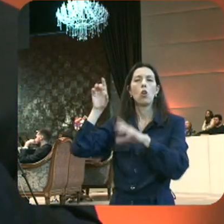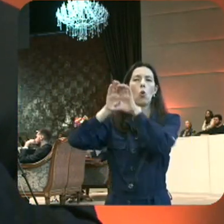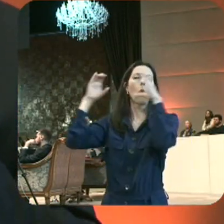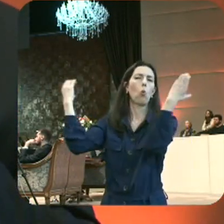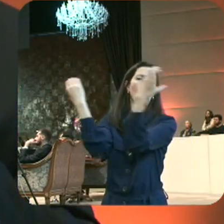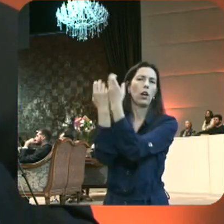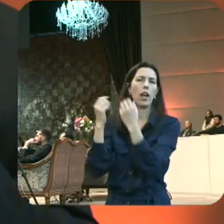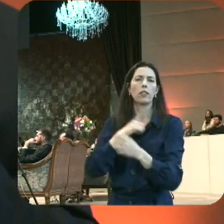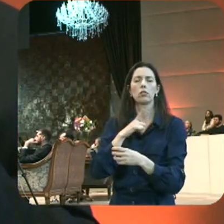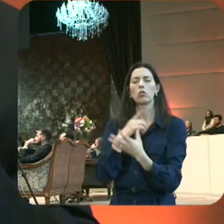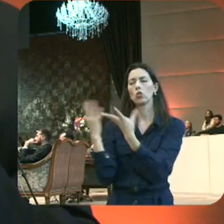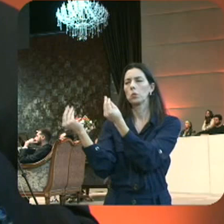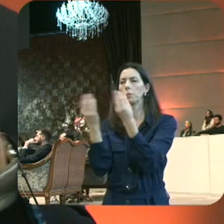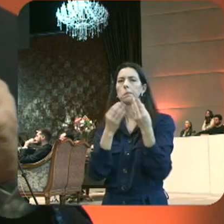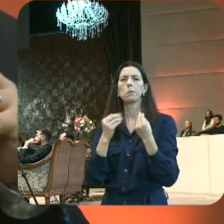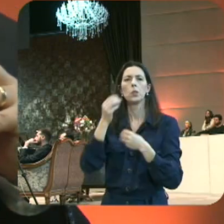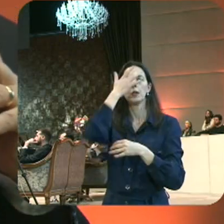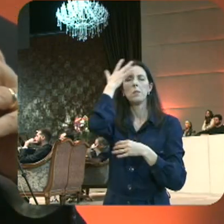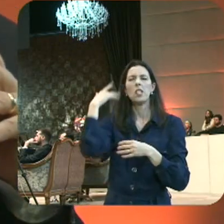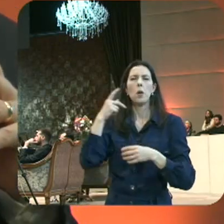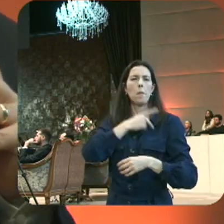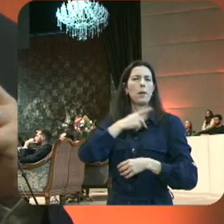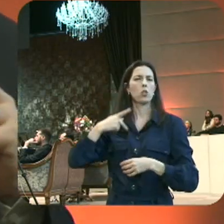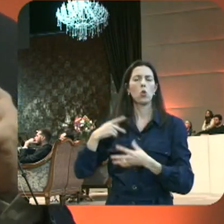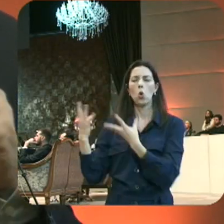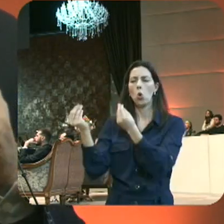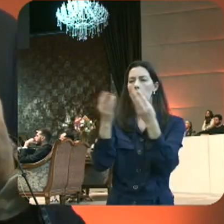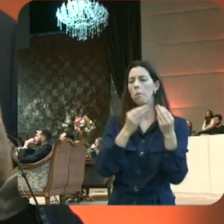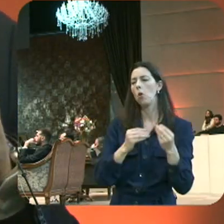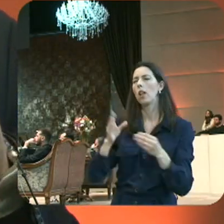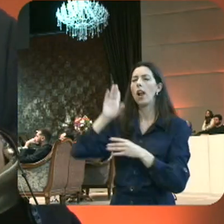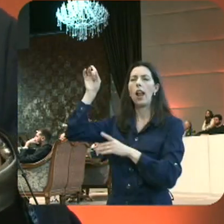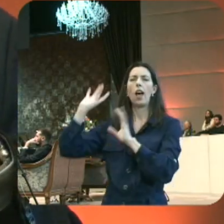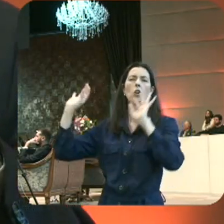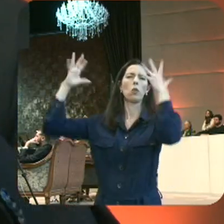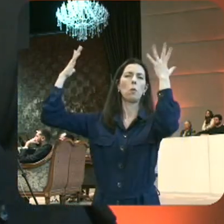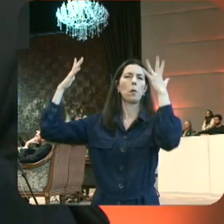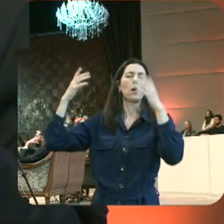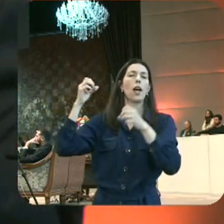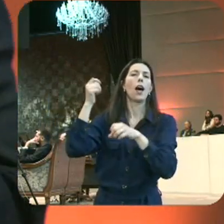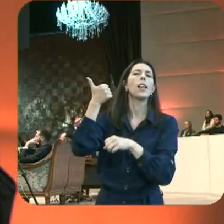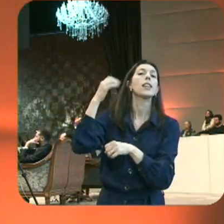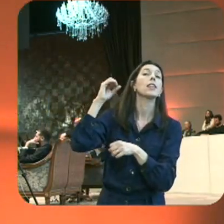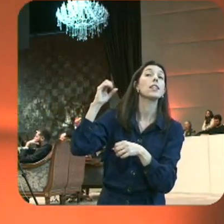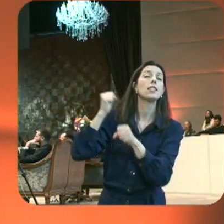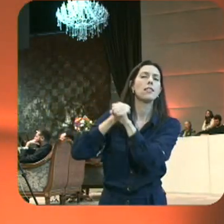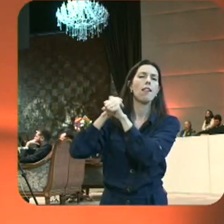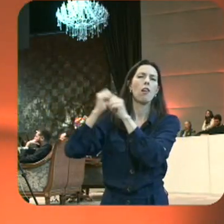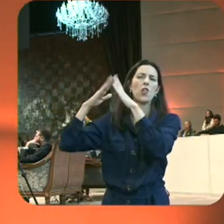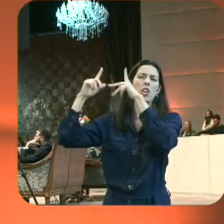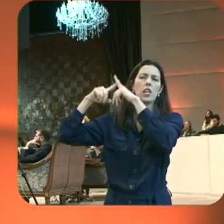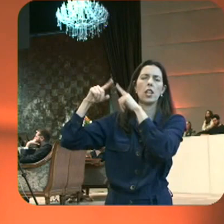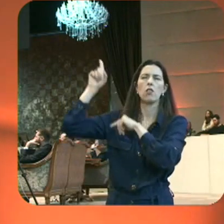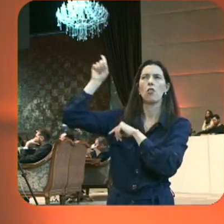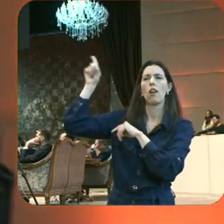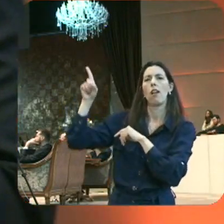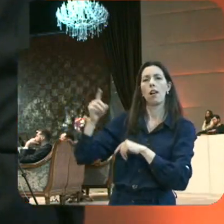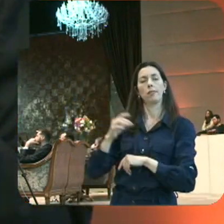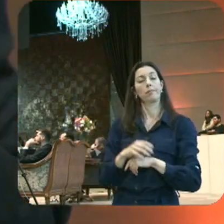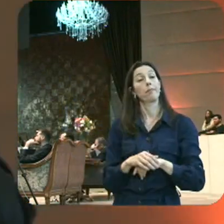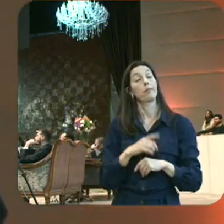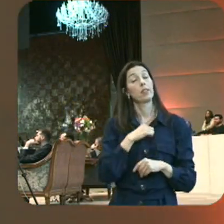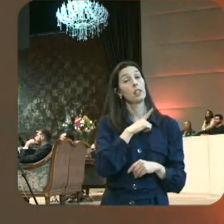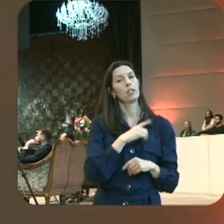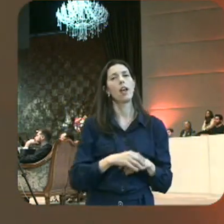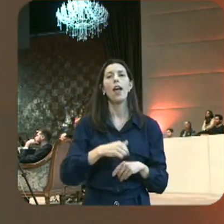para ir para os eventos da comemoração do centenário, juntos. E tinha uma família que estava lá com a gente. Eu